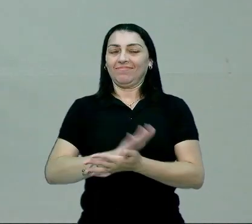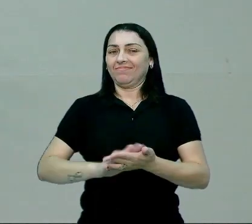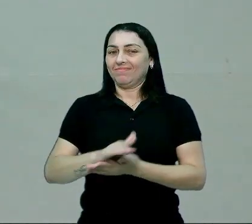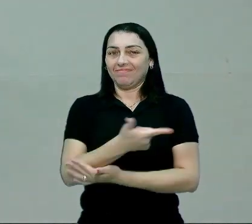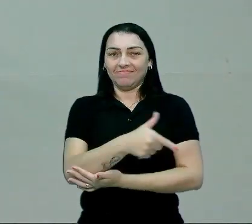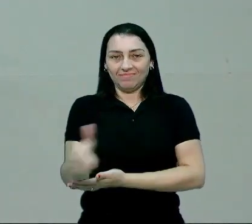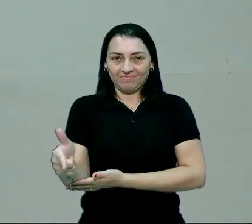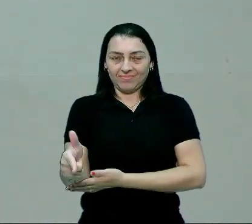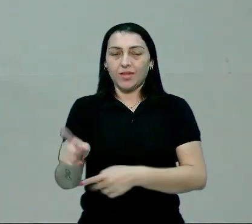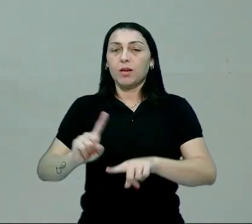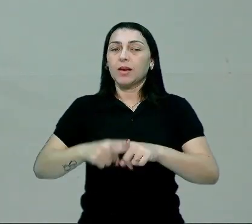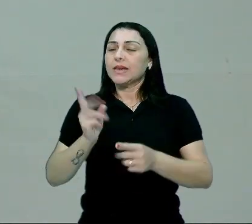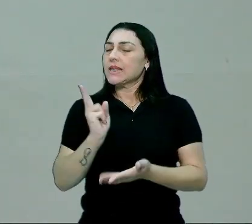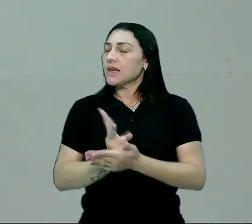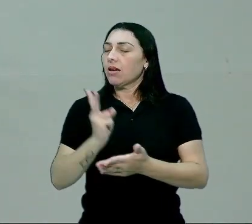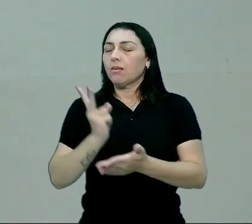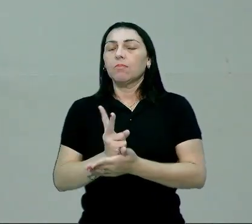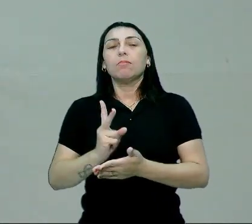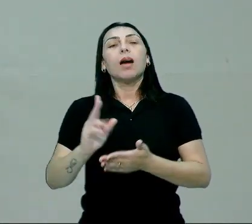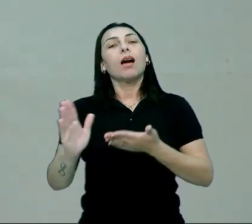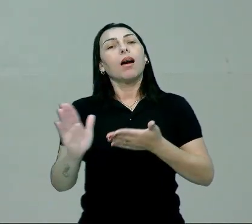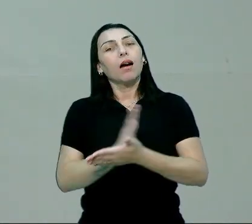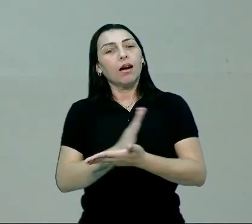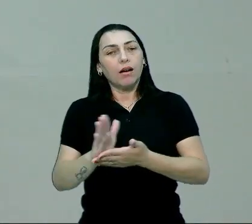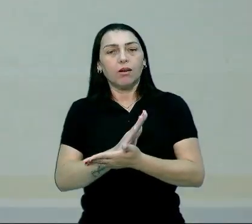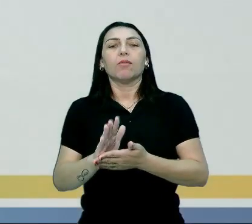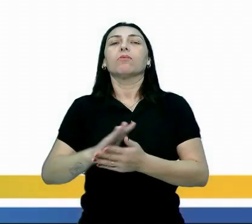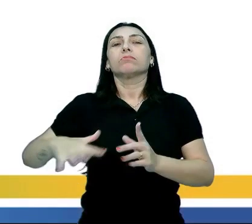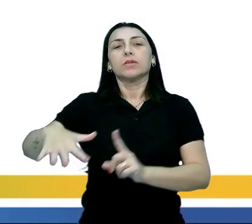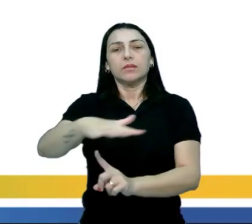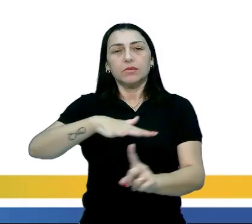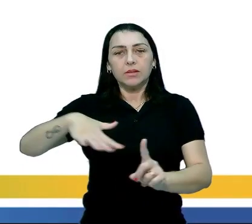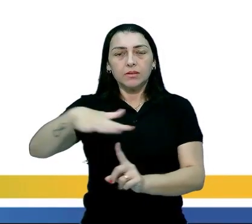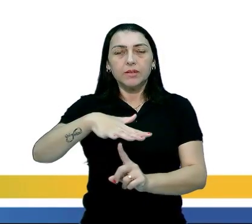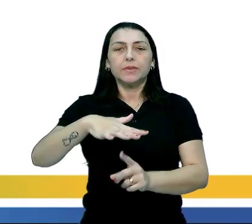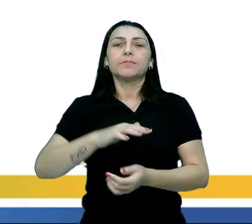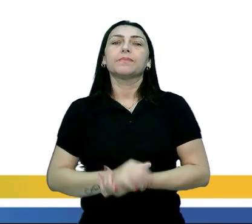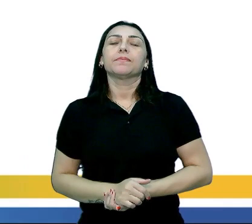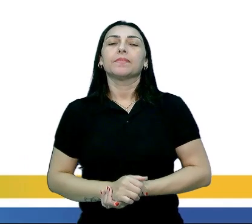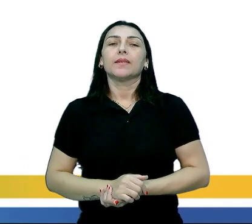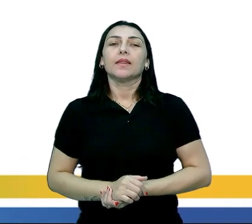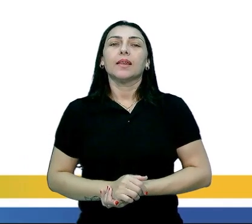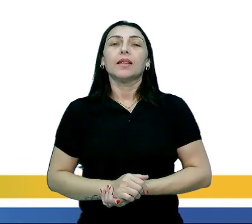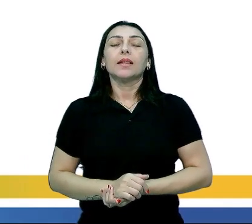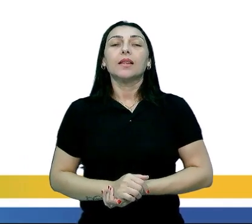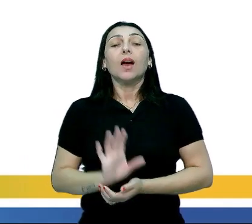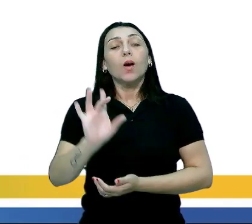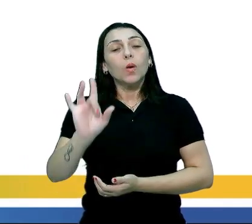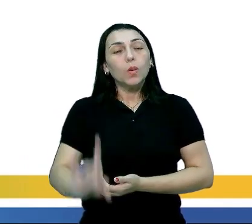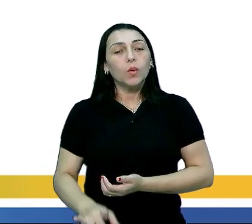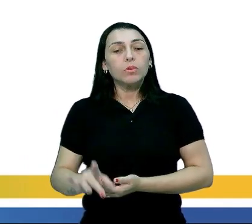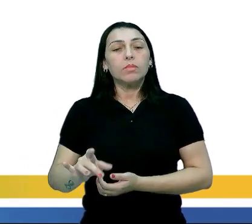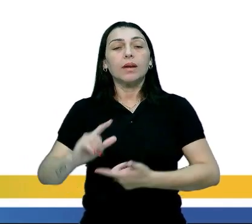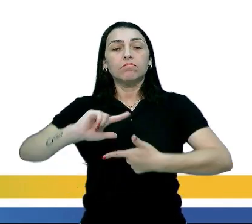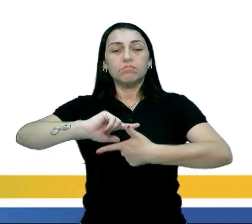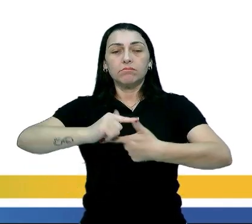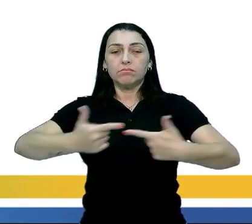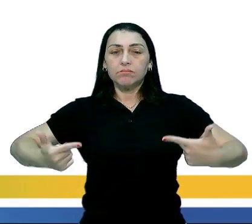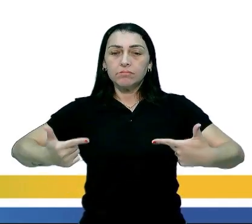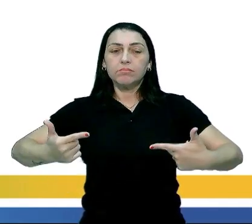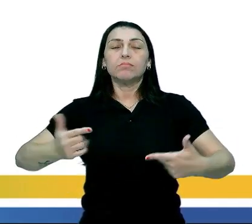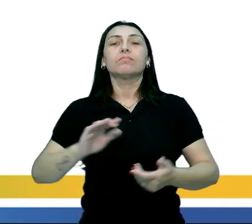Não tem isso. Nós vamos sempre passando por essas oscilações. E a última forma de ação social é